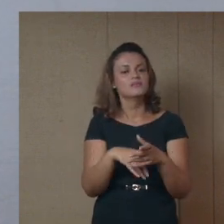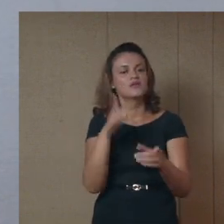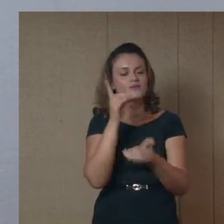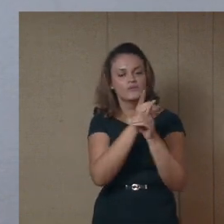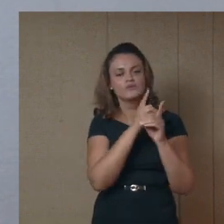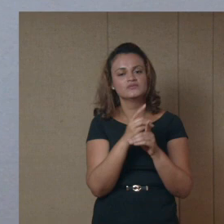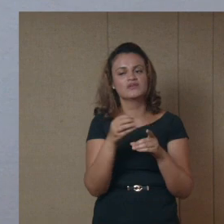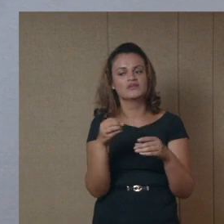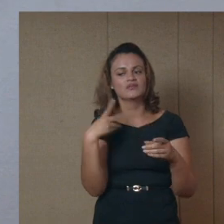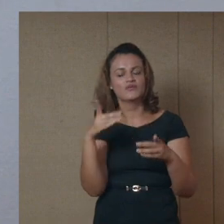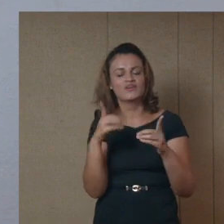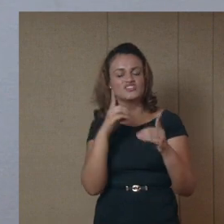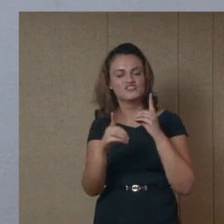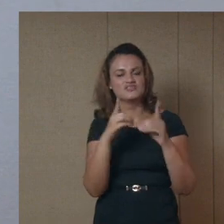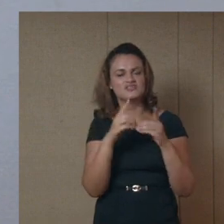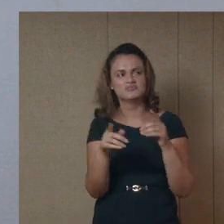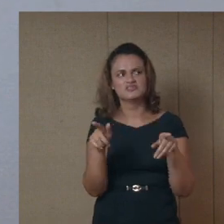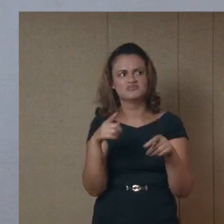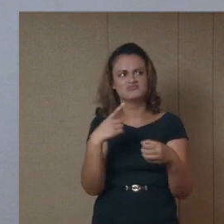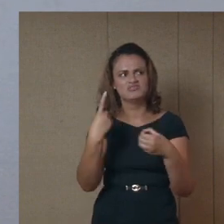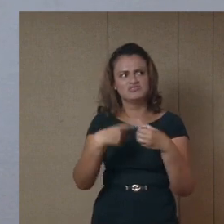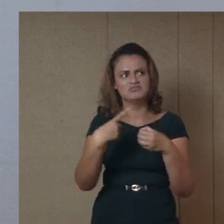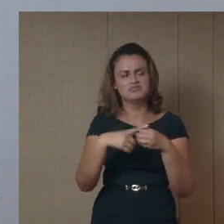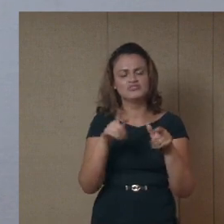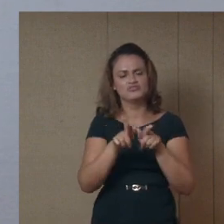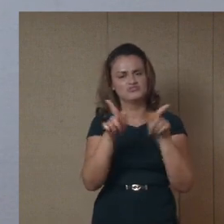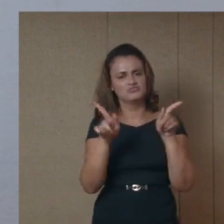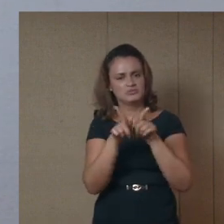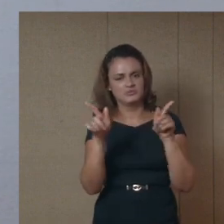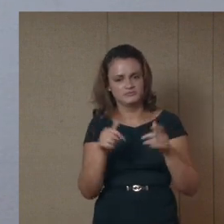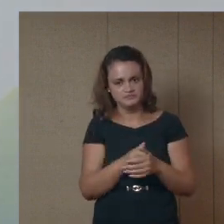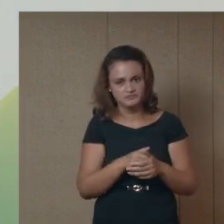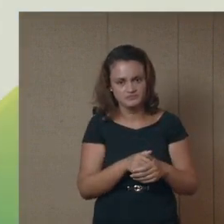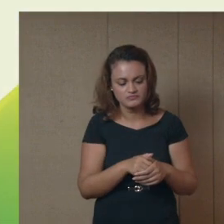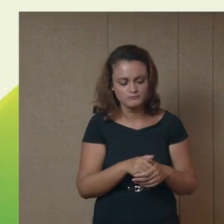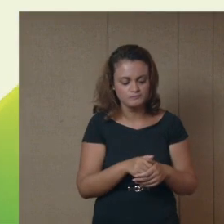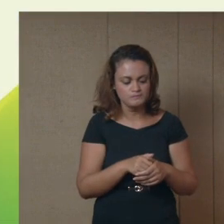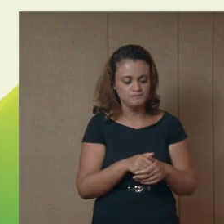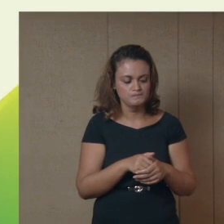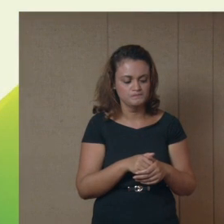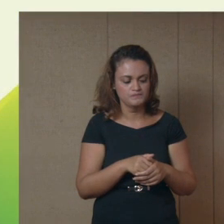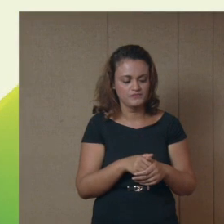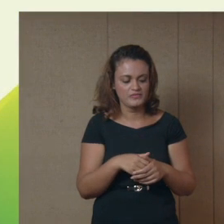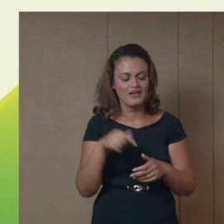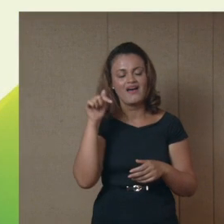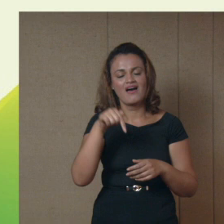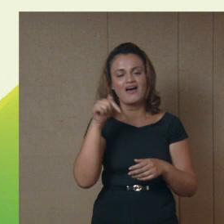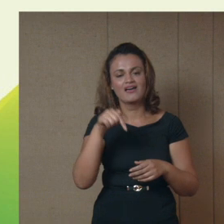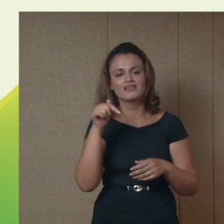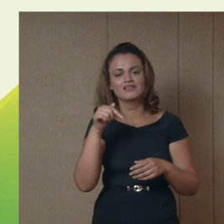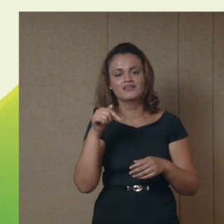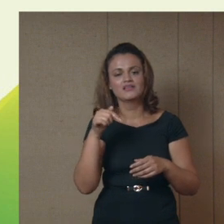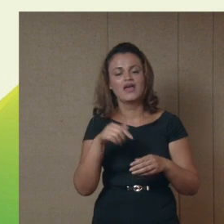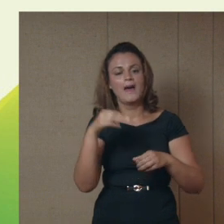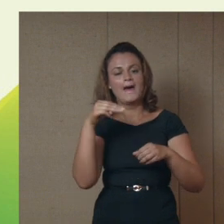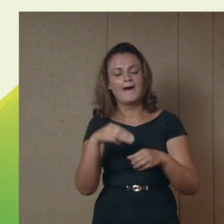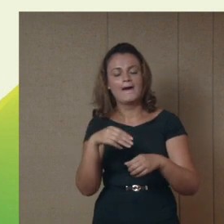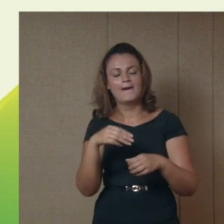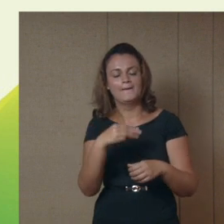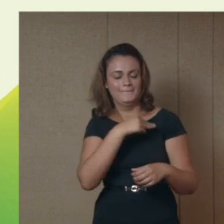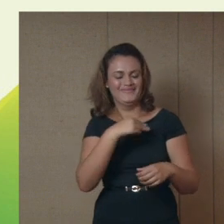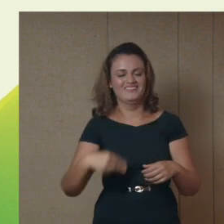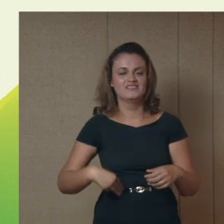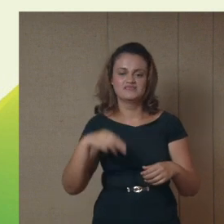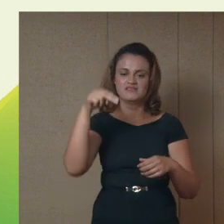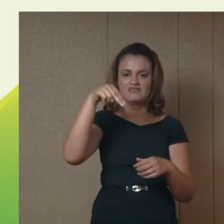fato tem essa dinâmica da cidade gêmea é aqui especificamente para a ministra nenhum então esses